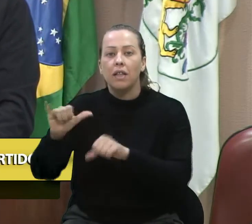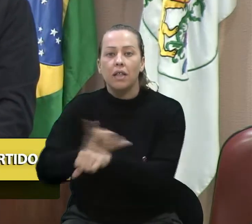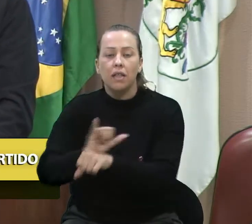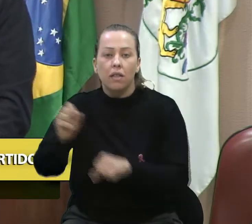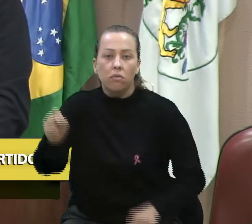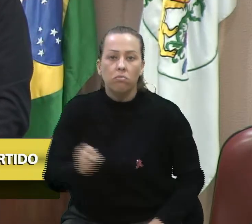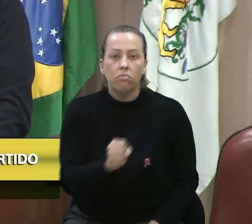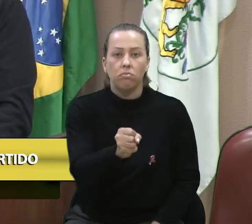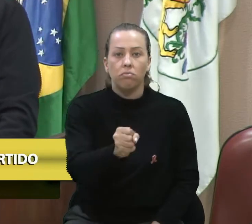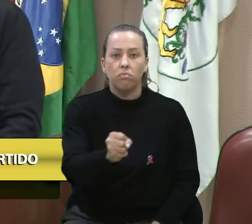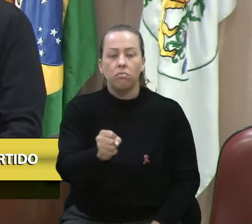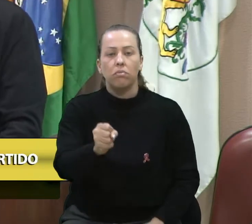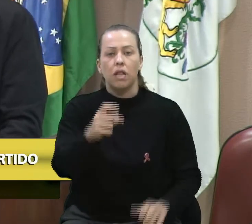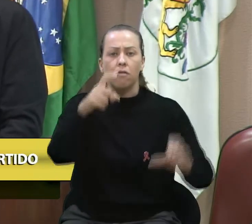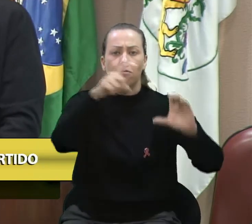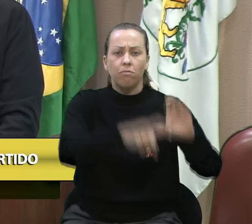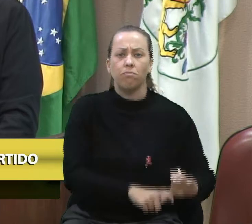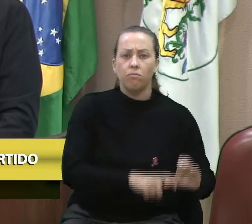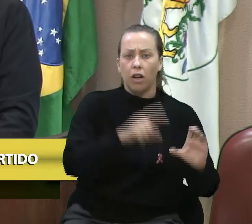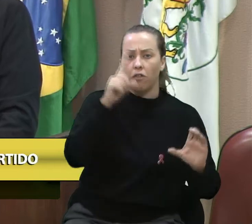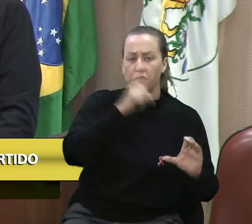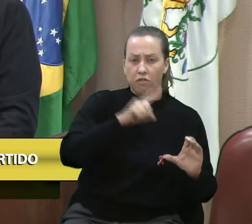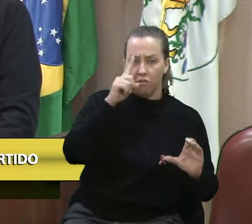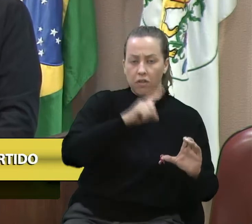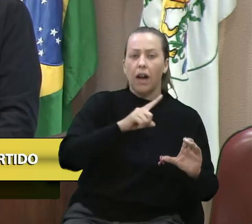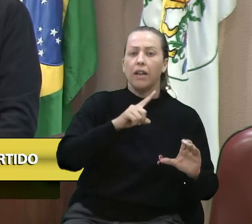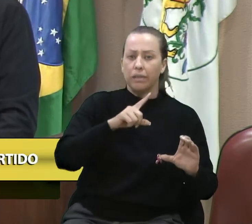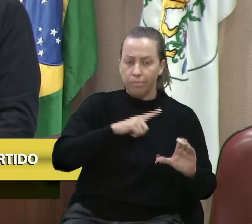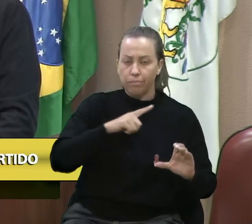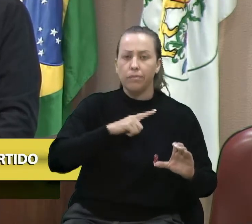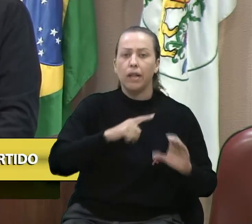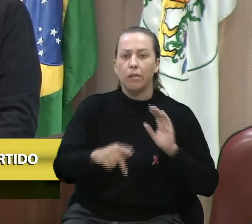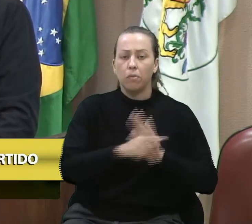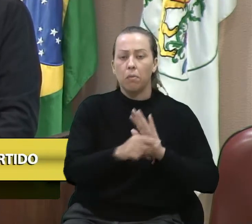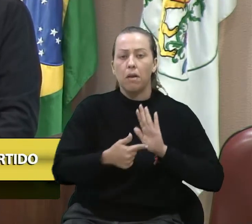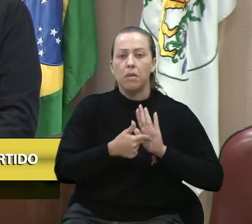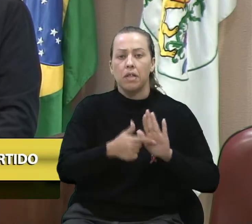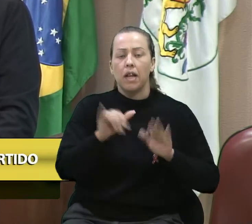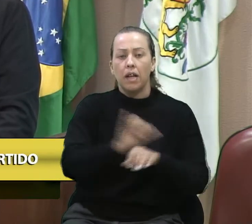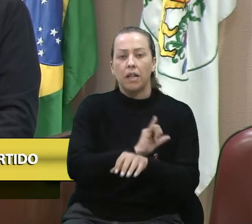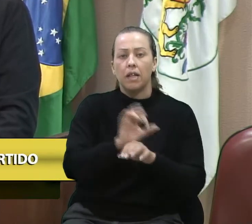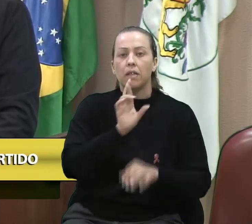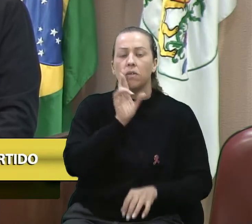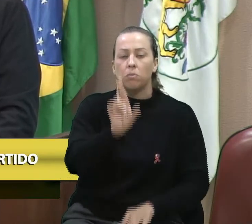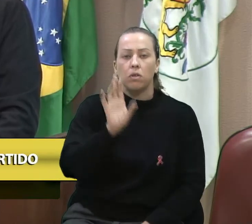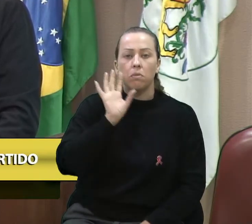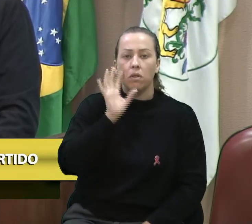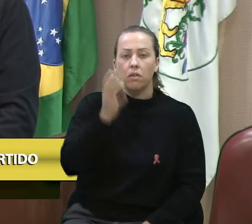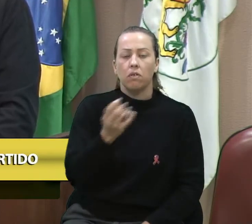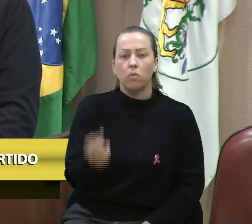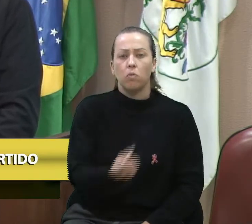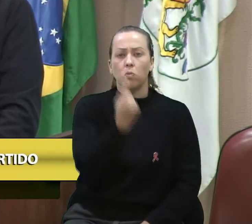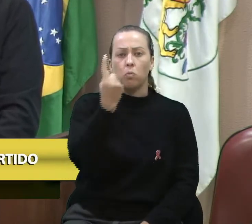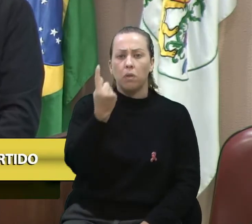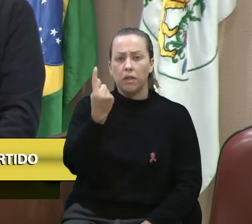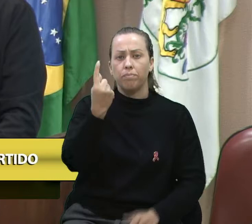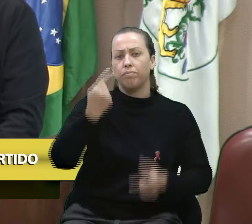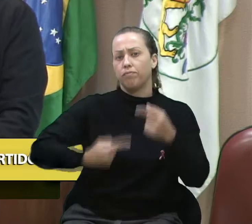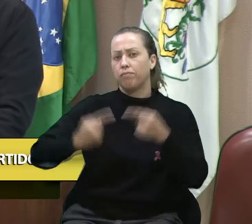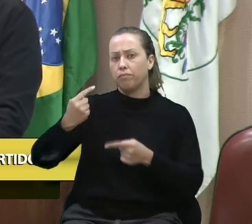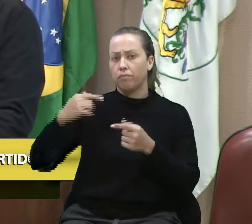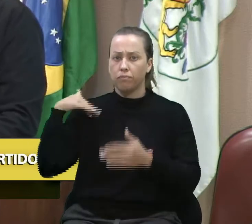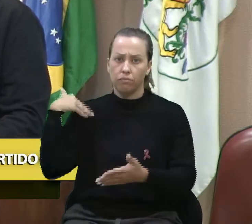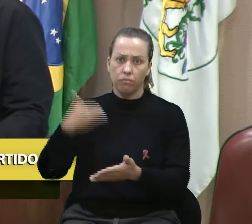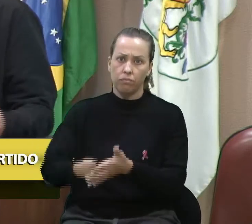esse déficit, né? A gente tem essa prerrogativa de apresentar alternativas ao município. Uma das alternativas discutidas e